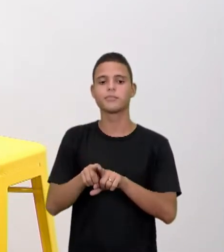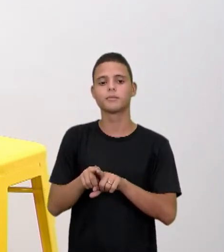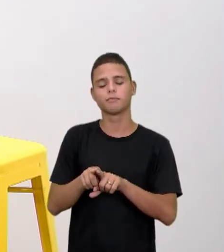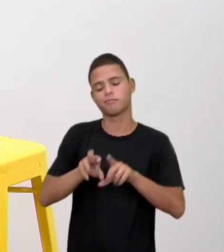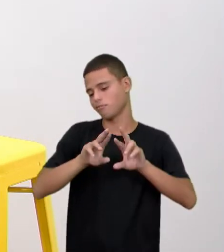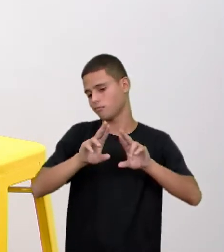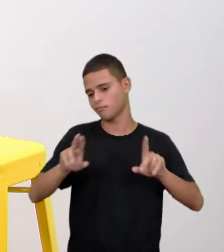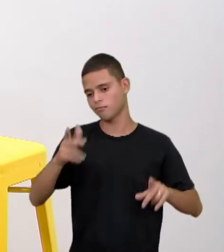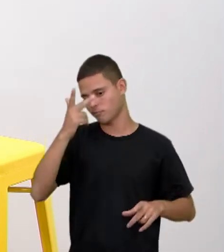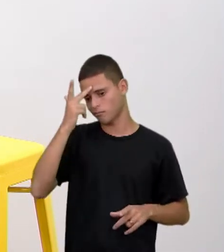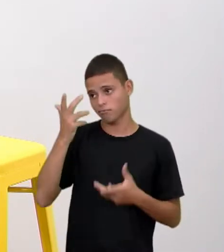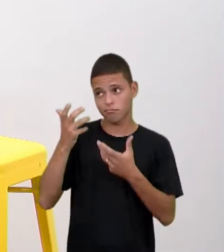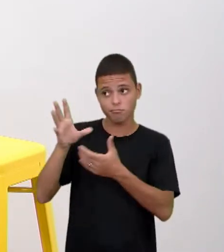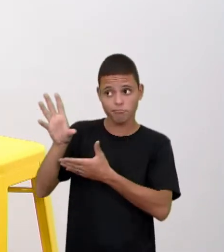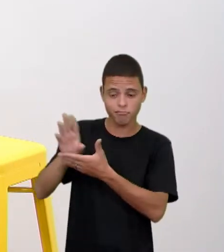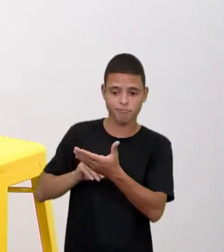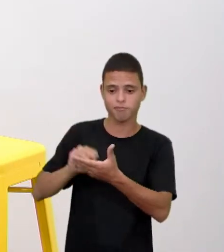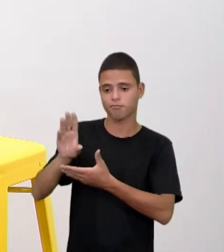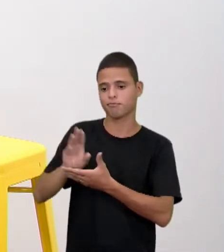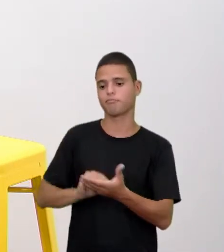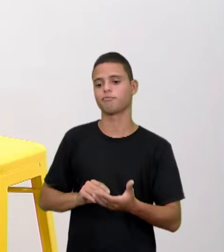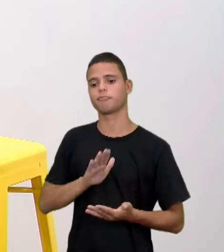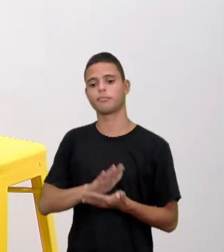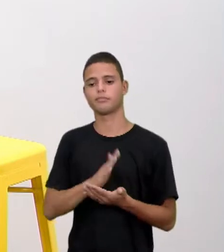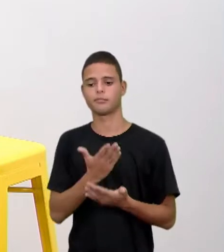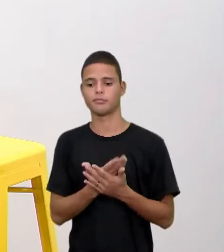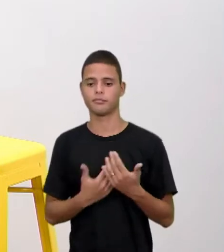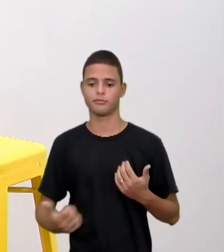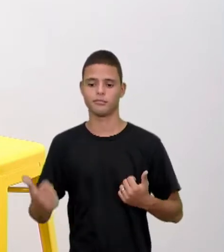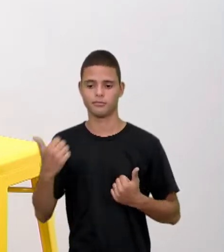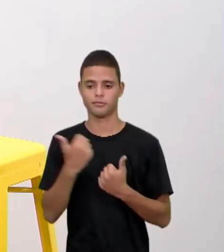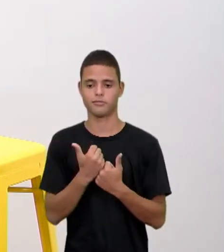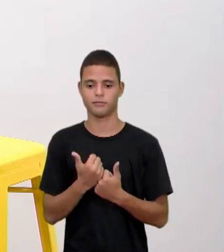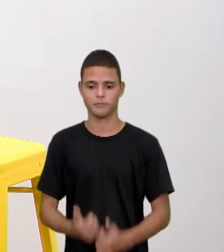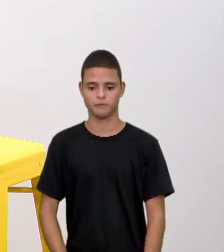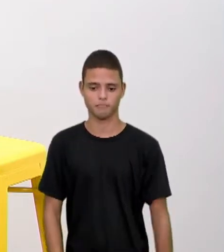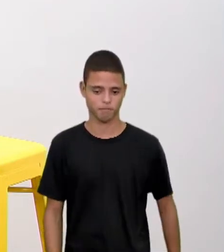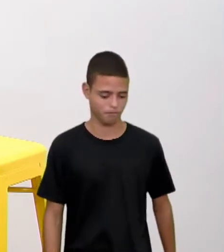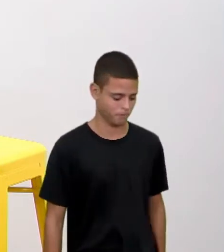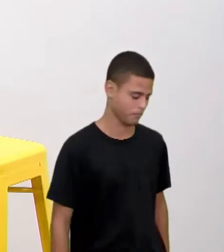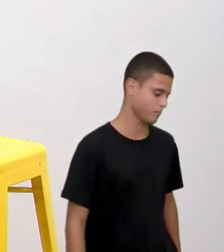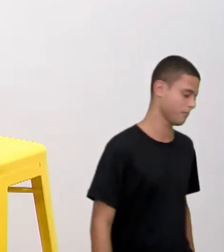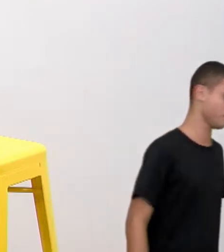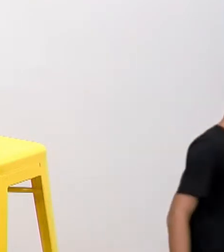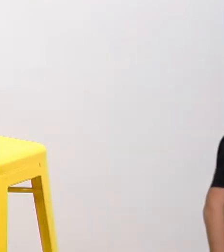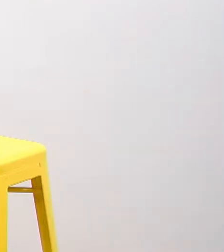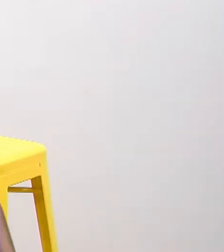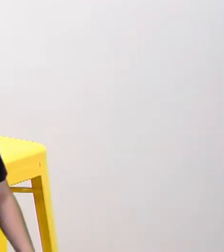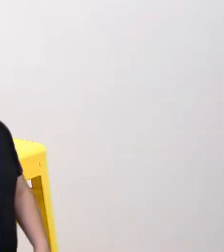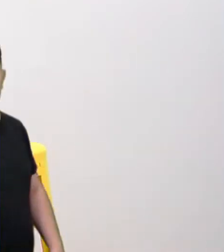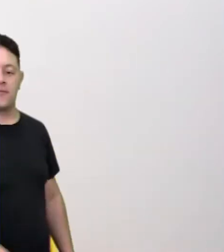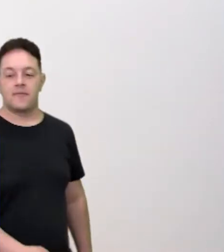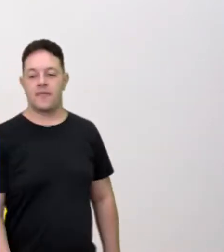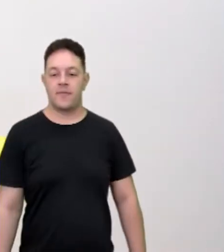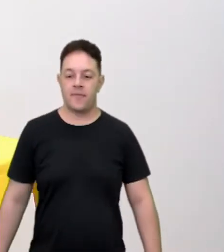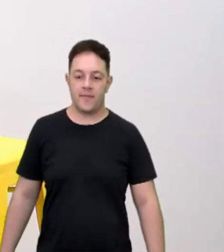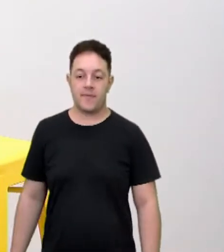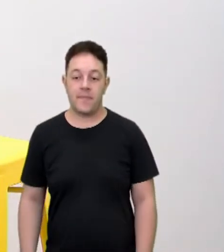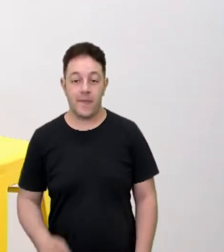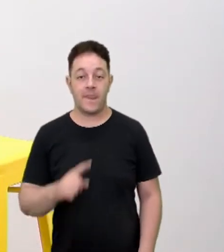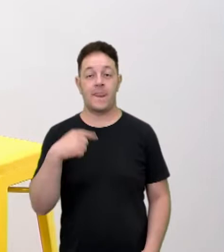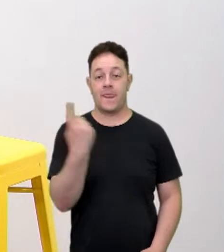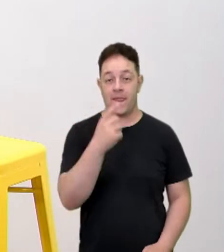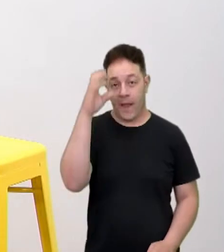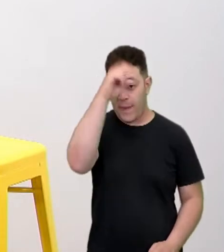diversas pessoas que você tem contato nessa primeira fase. E a gente vai aprendendo essas coisas, em boa parte,